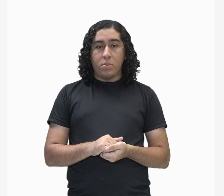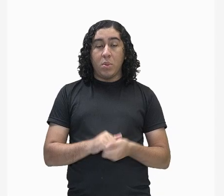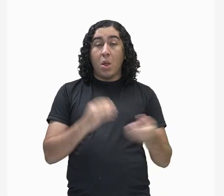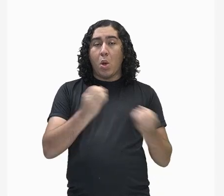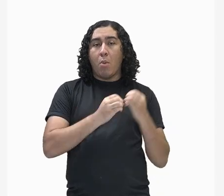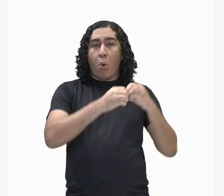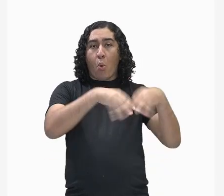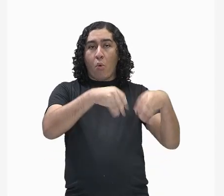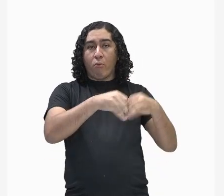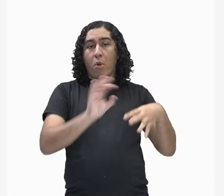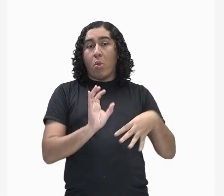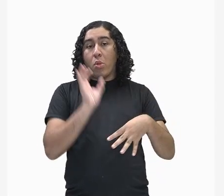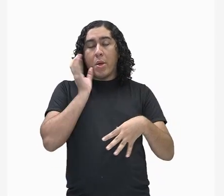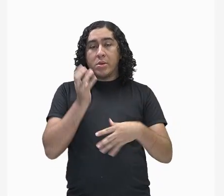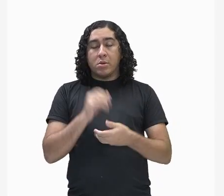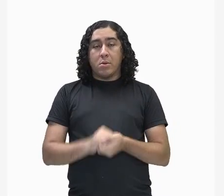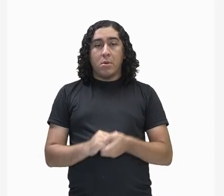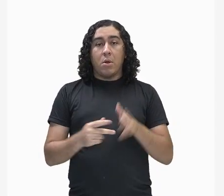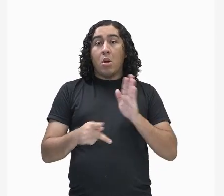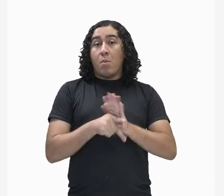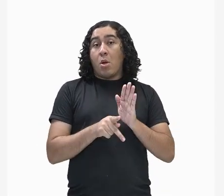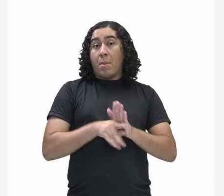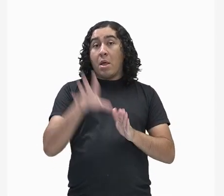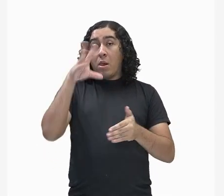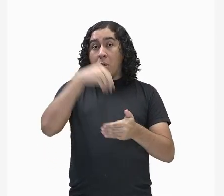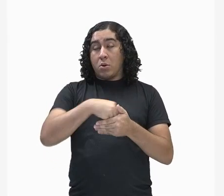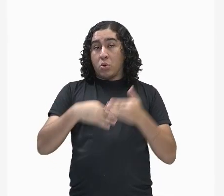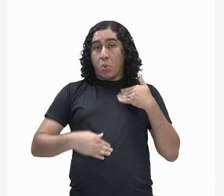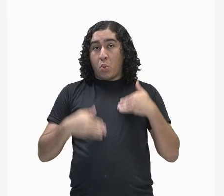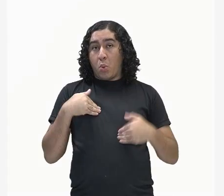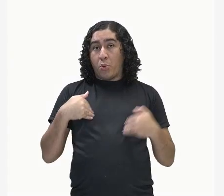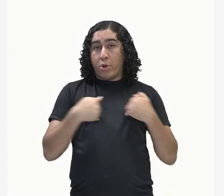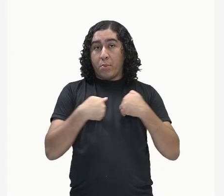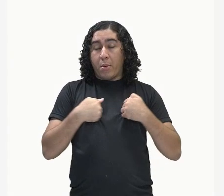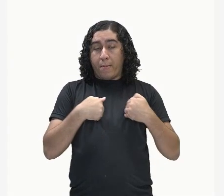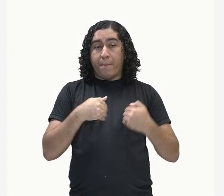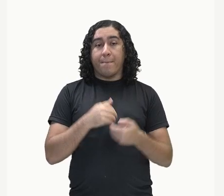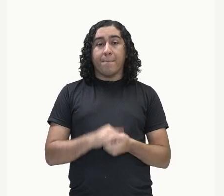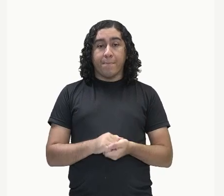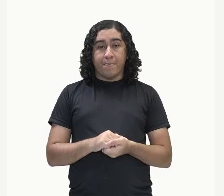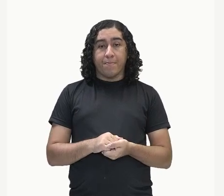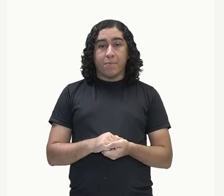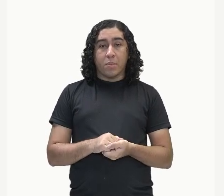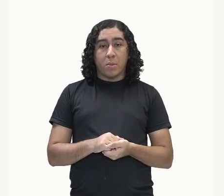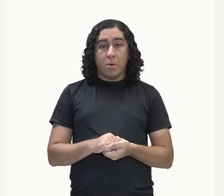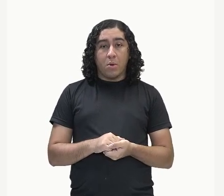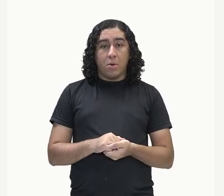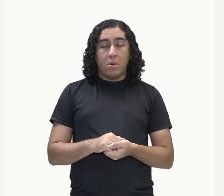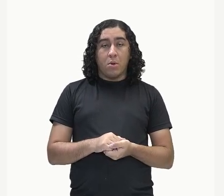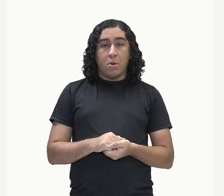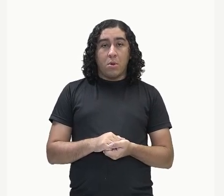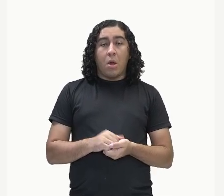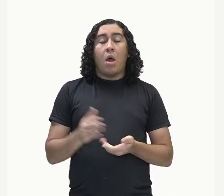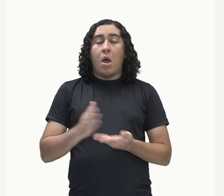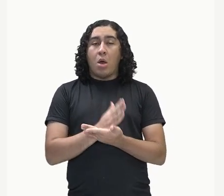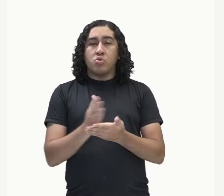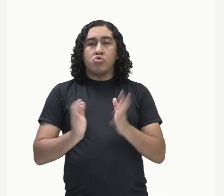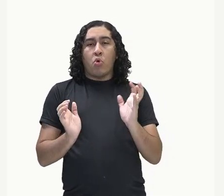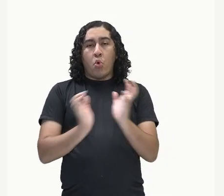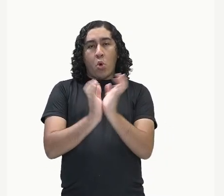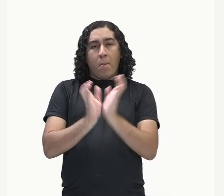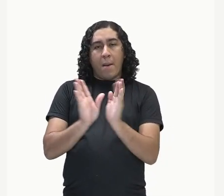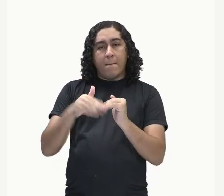nesse caso, a fecundação já é interna. A maior parte ali dos répteis são ovíparos, que são aqueles